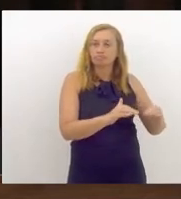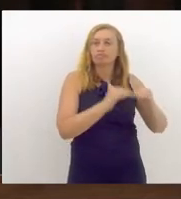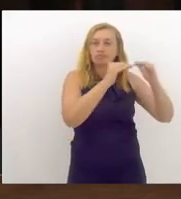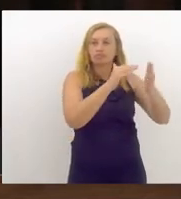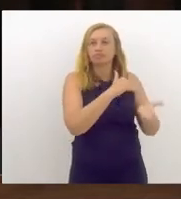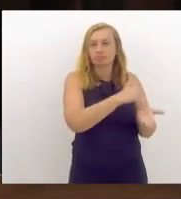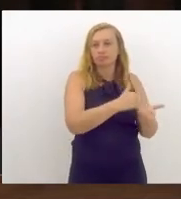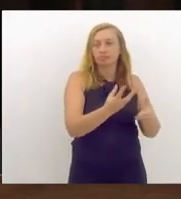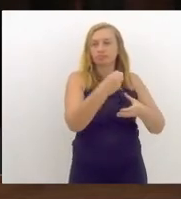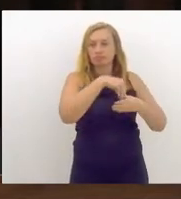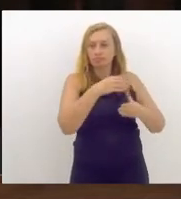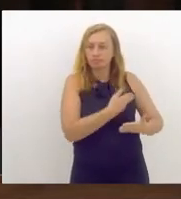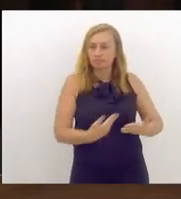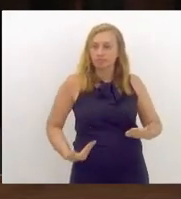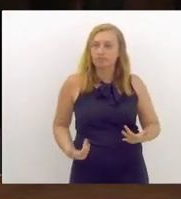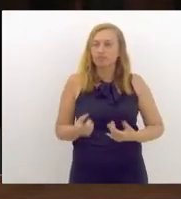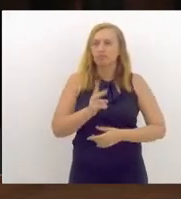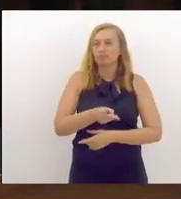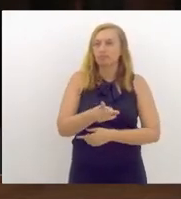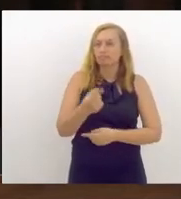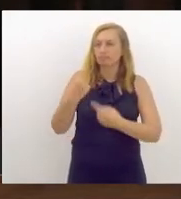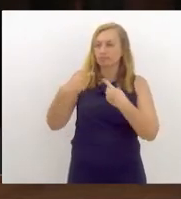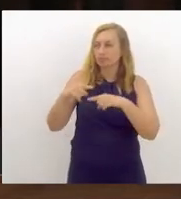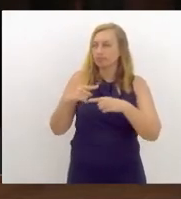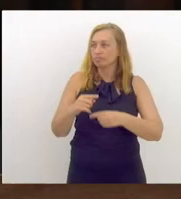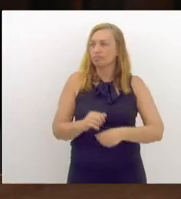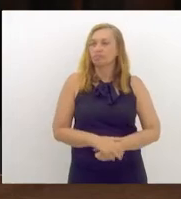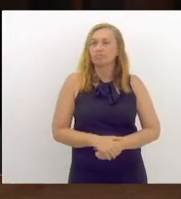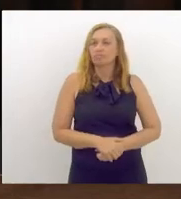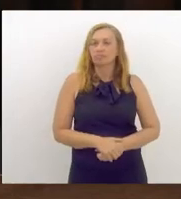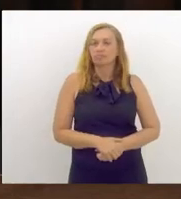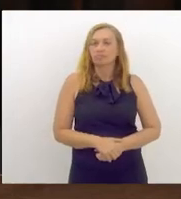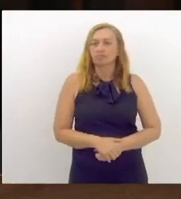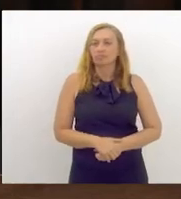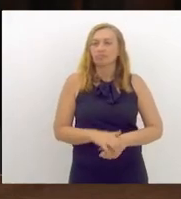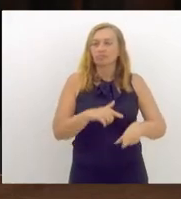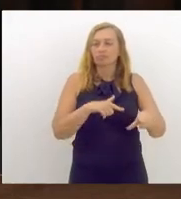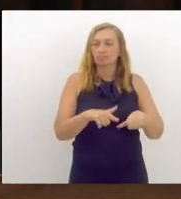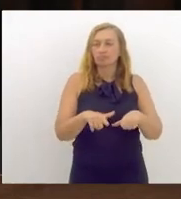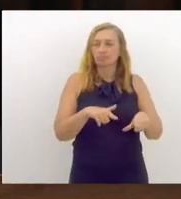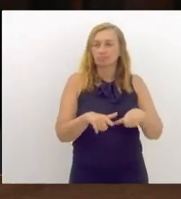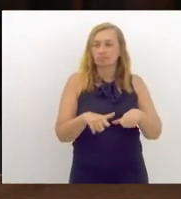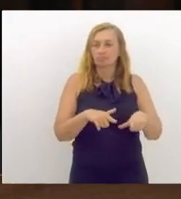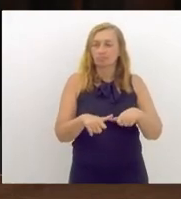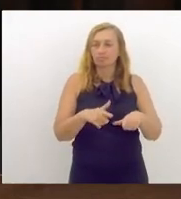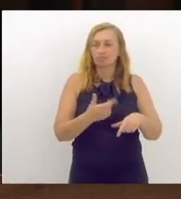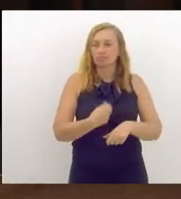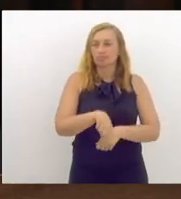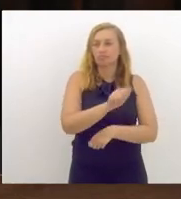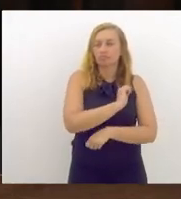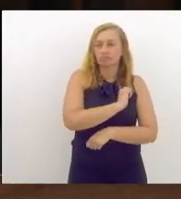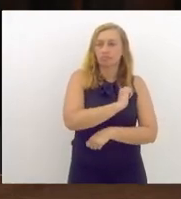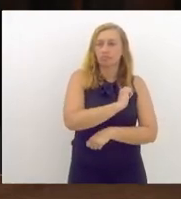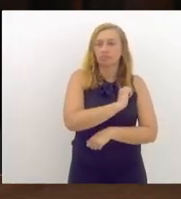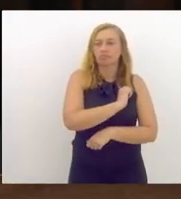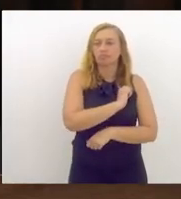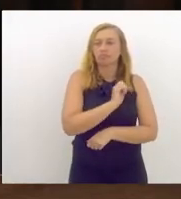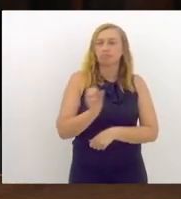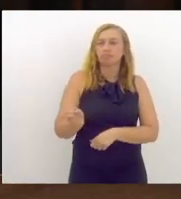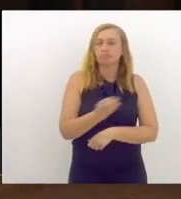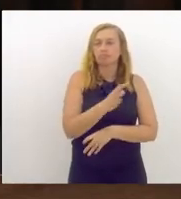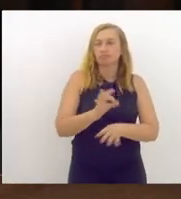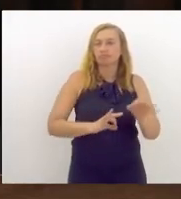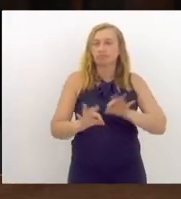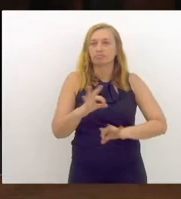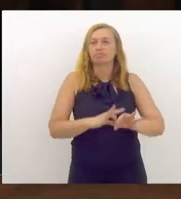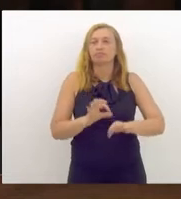isso né sempre sendo crítico ao regime de recuperação a gente ajudou elaborar o plano novo plano de recuperação e